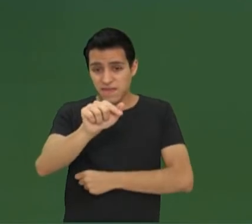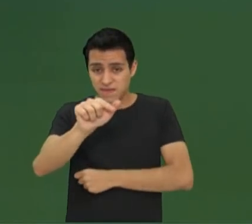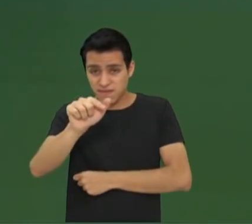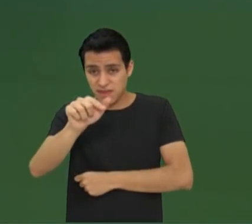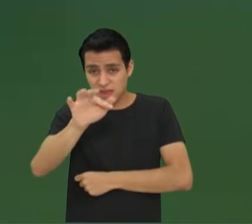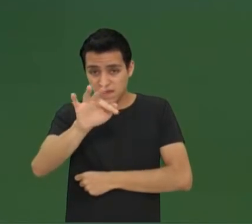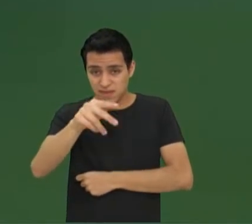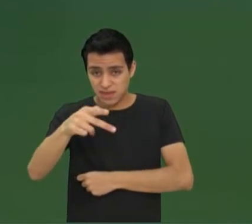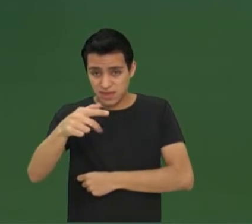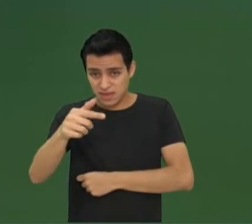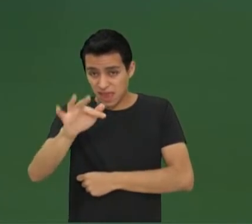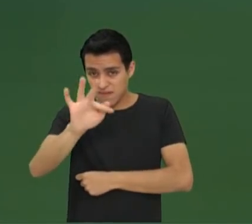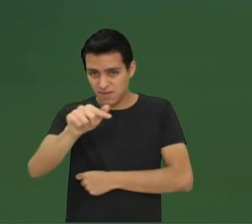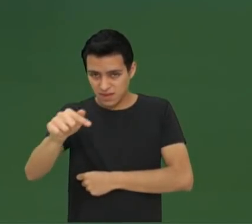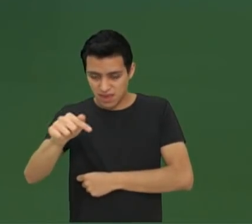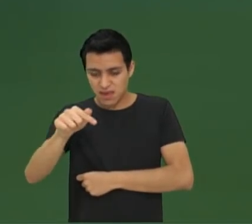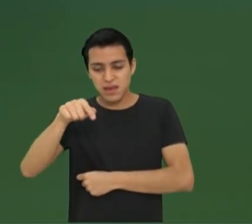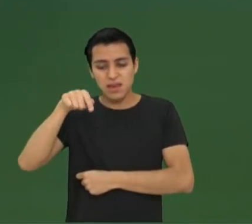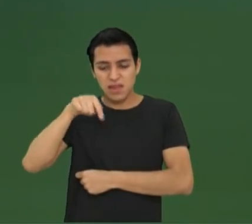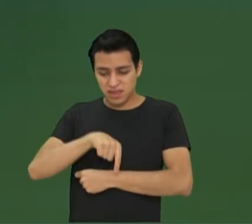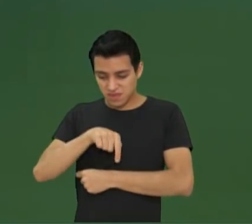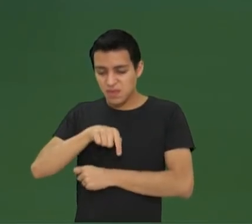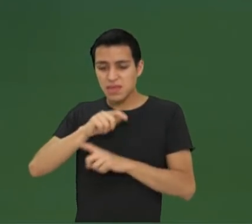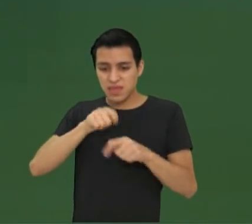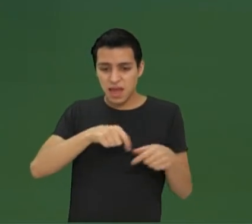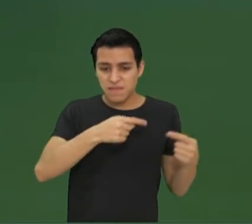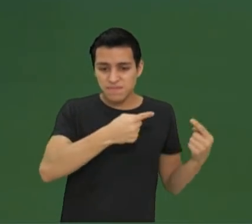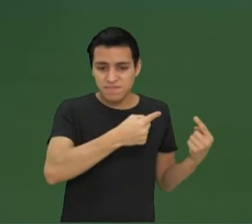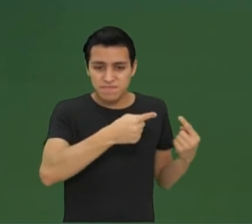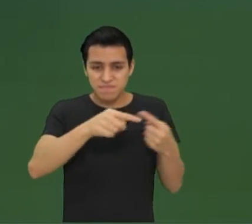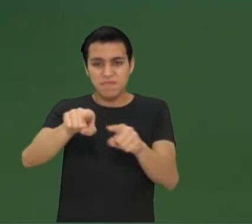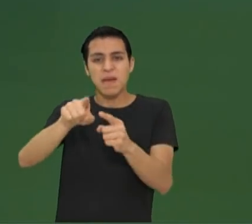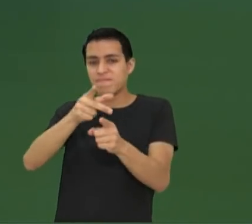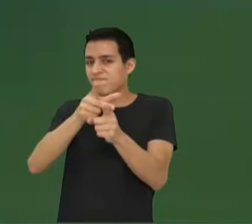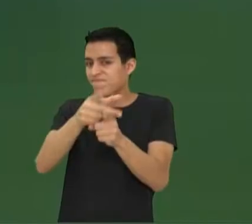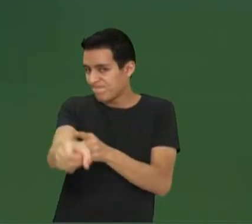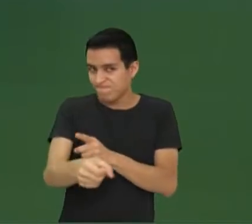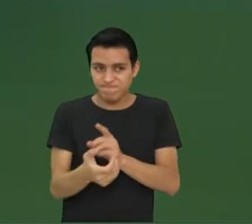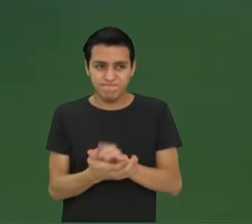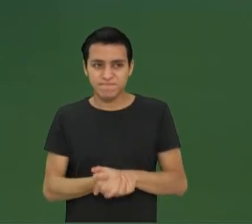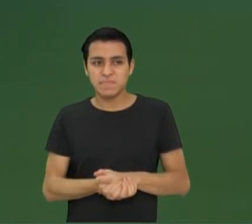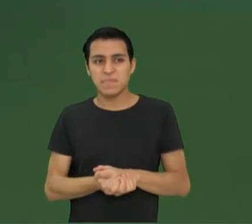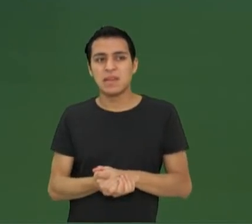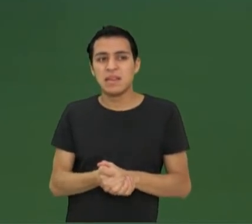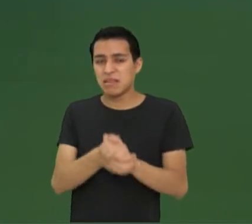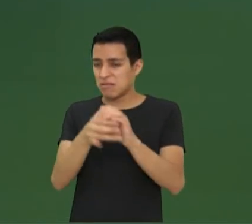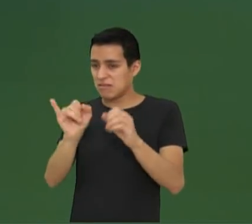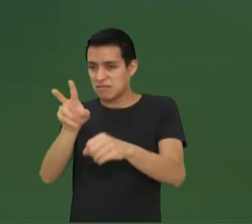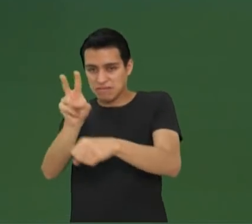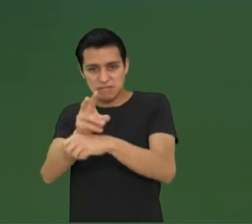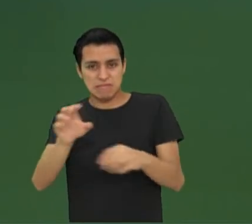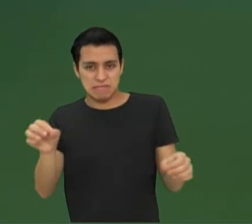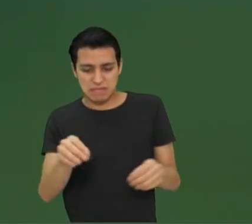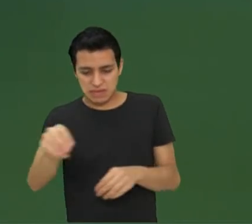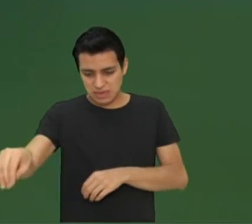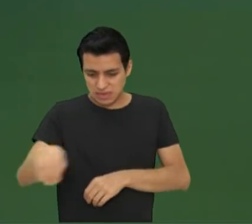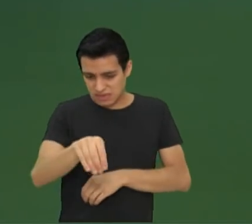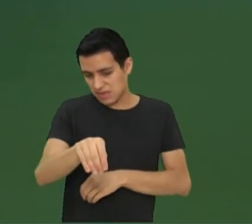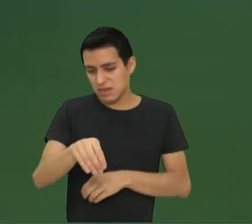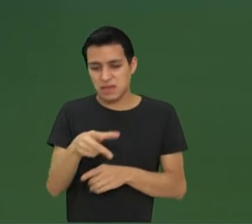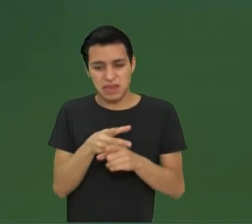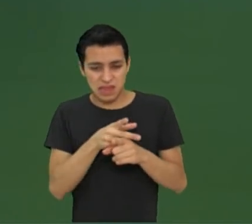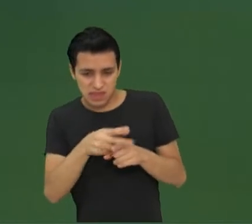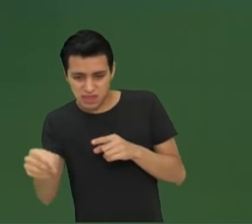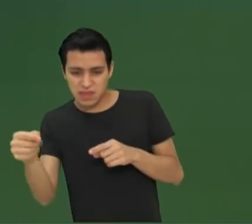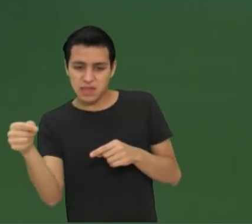brancas dão checkmate com a dama na casa F7. Então, entrou lá. Se ele não defender, capturou